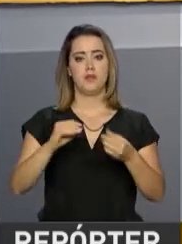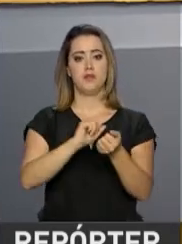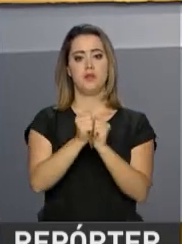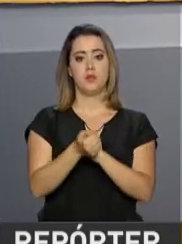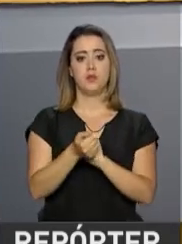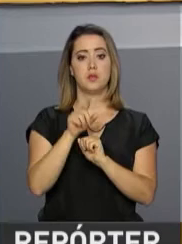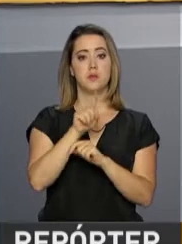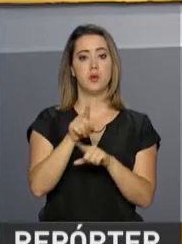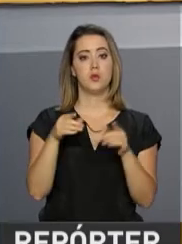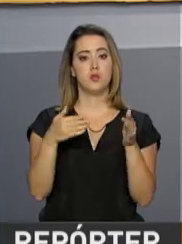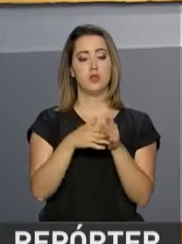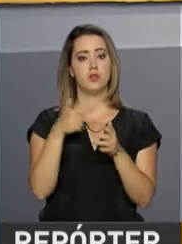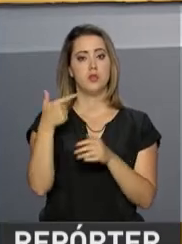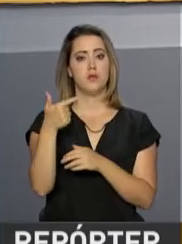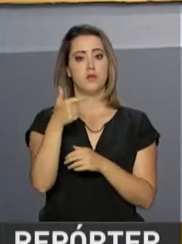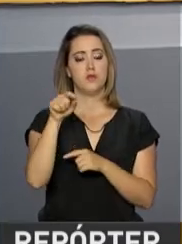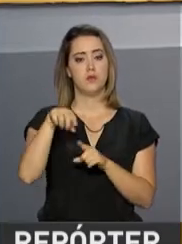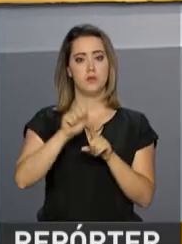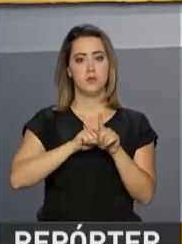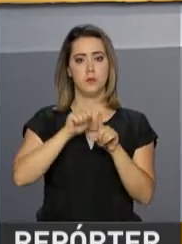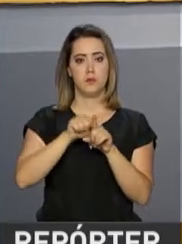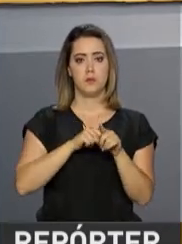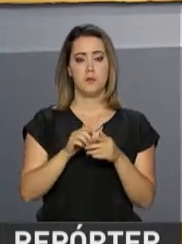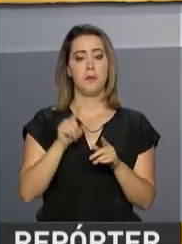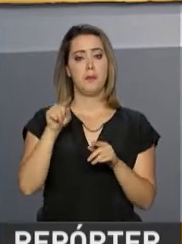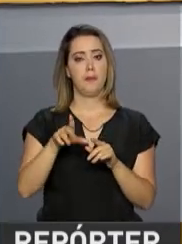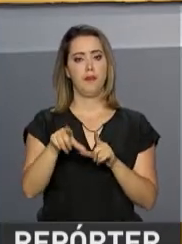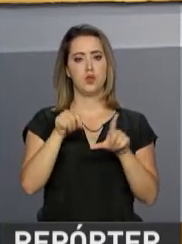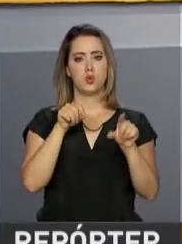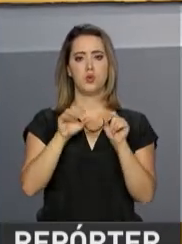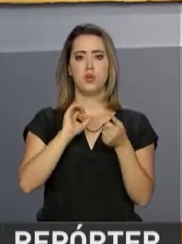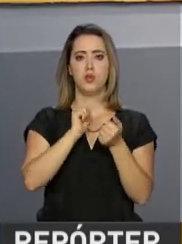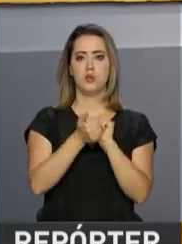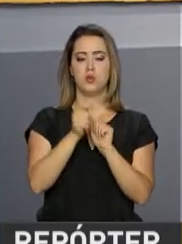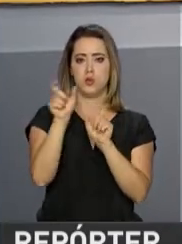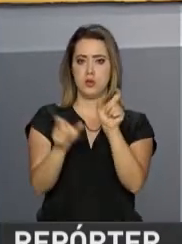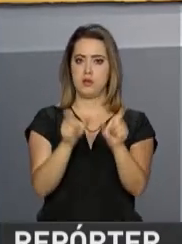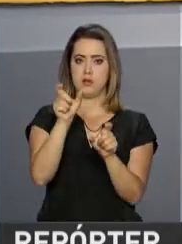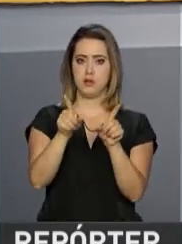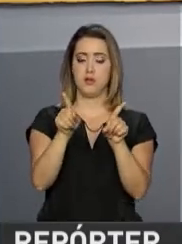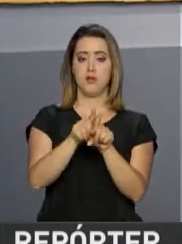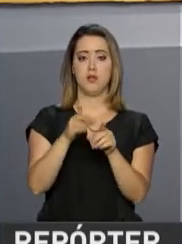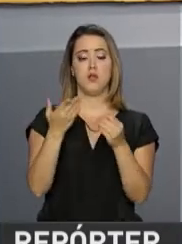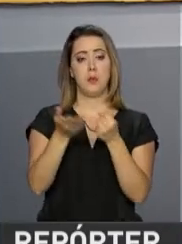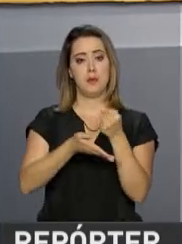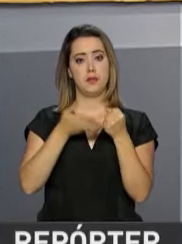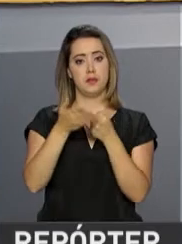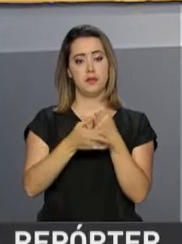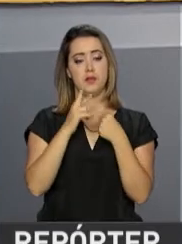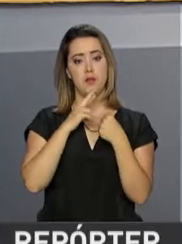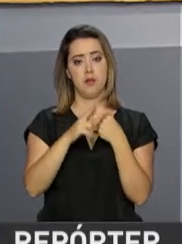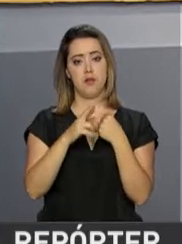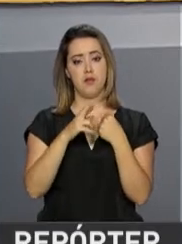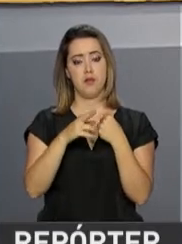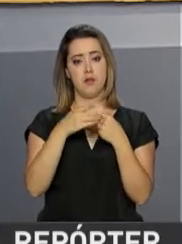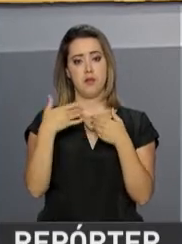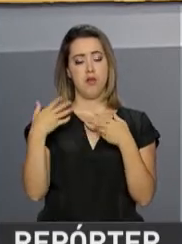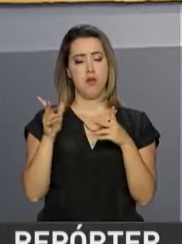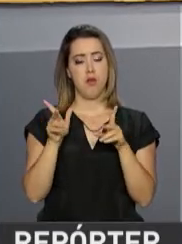prazo vai até o dia 22 deste mês a seleção dos atletas terá como base os resultados positivos de